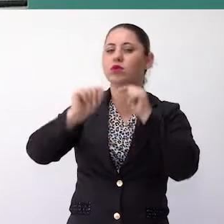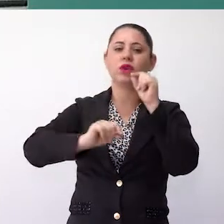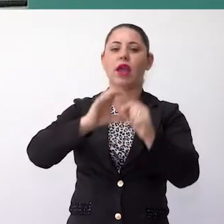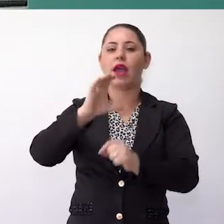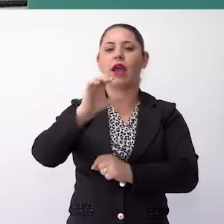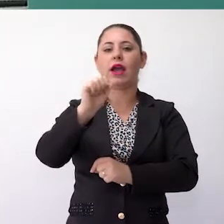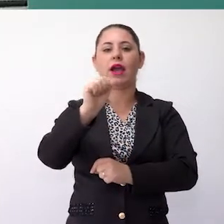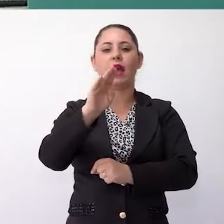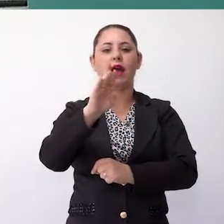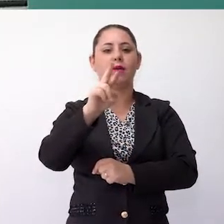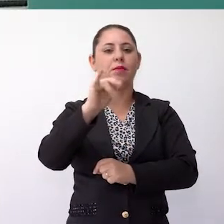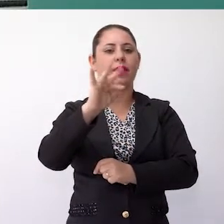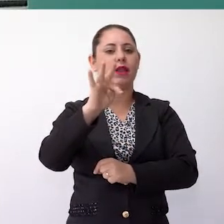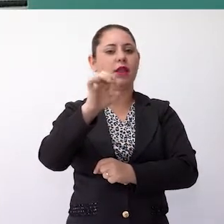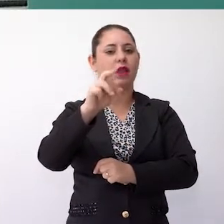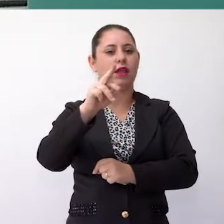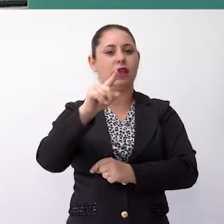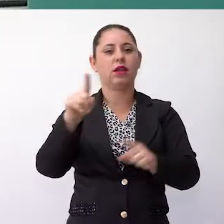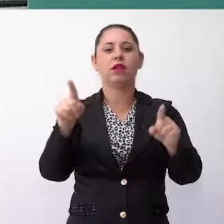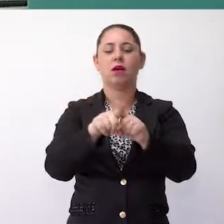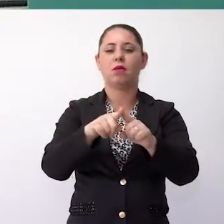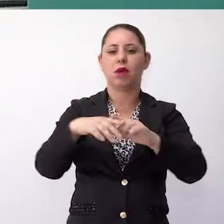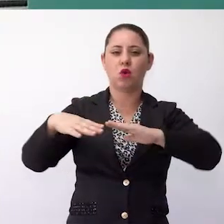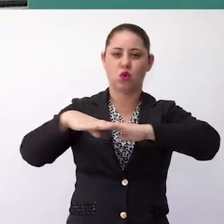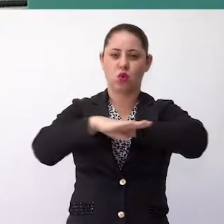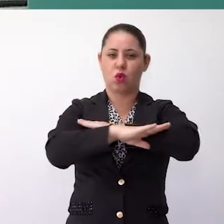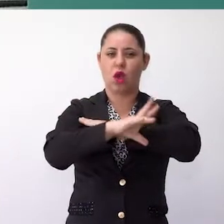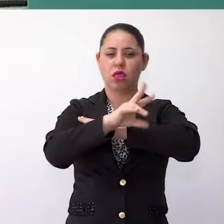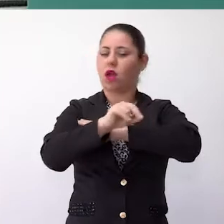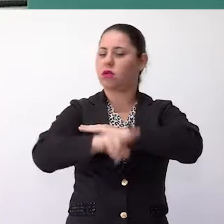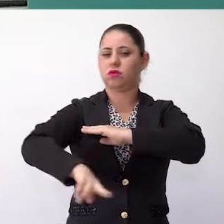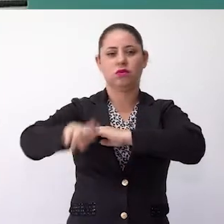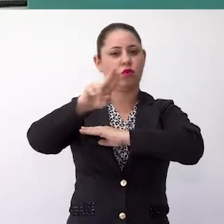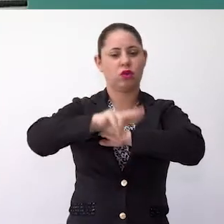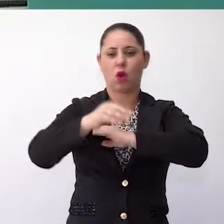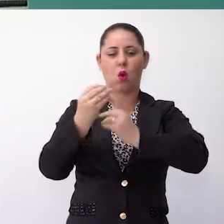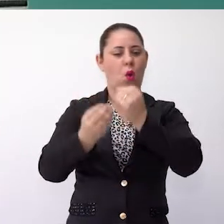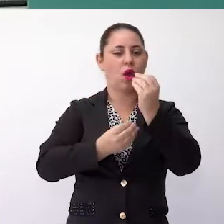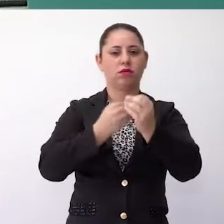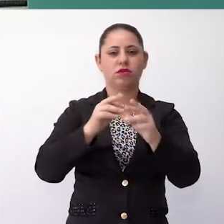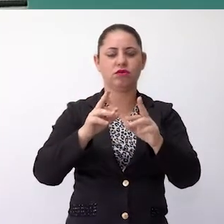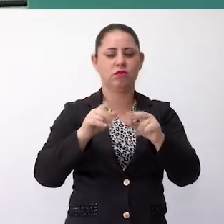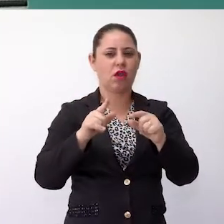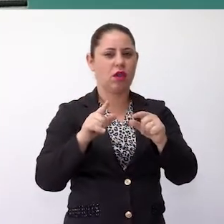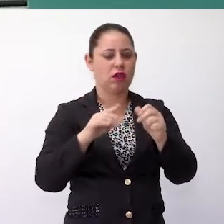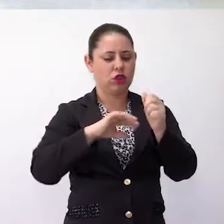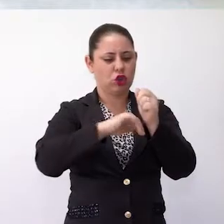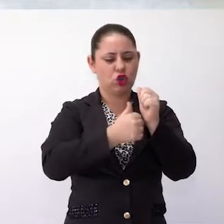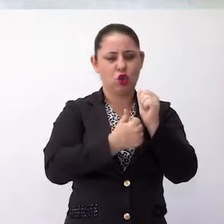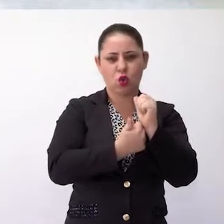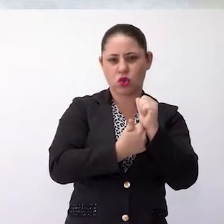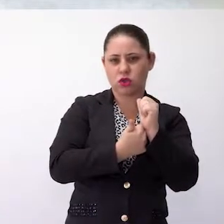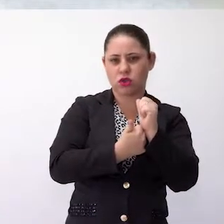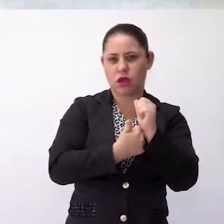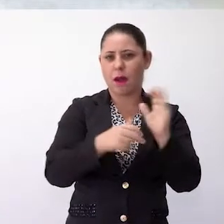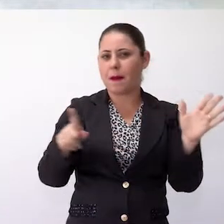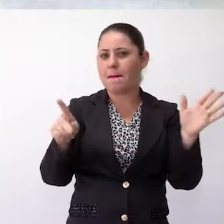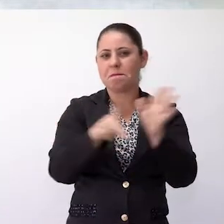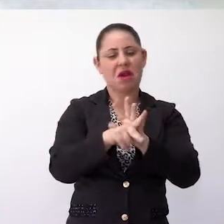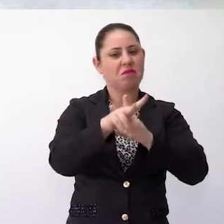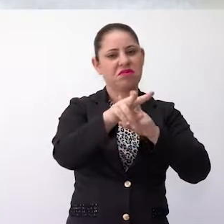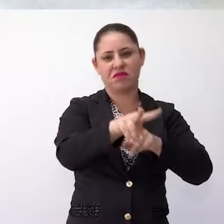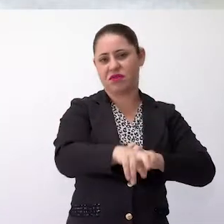muitas vezes até vias que não são tradicionalmente nem utilizadas, nem como cabriteiras, são vias exclusivas